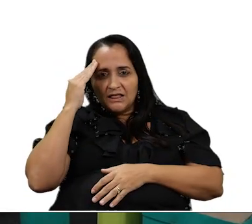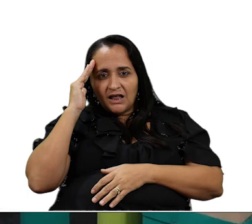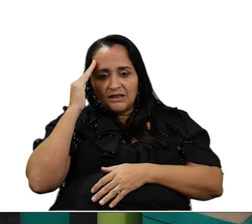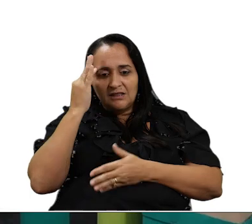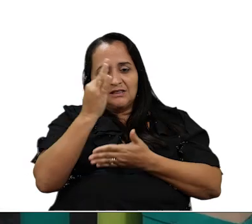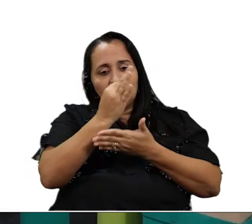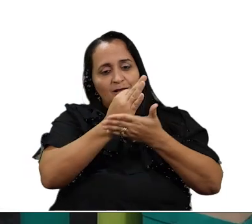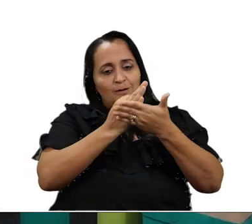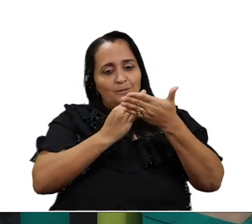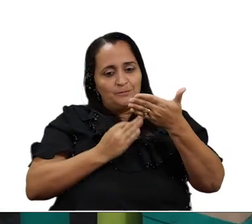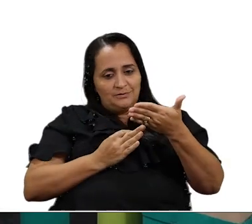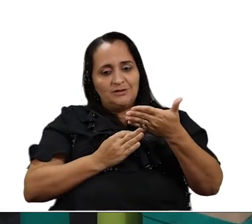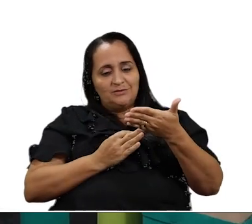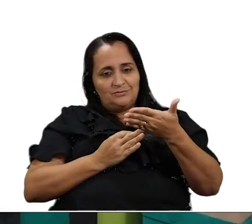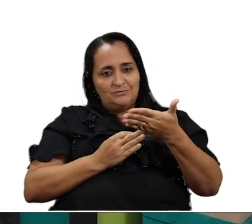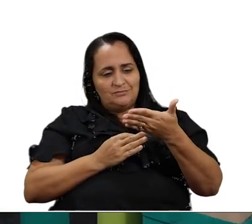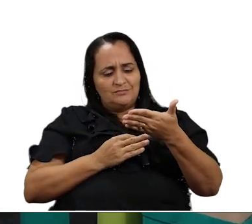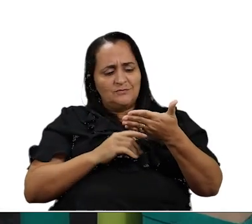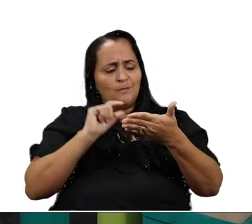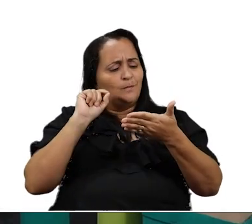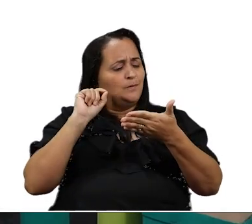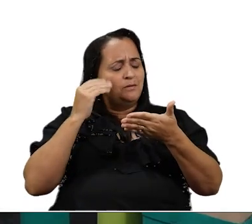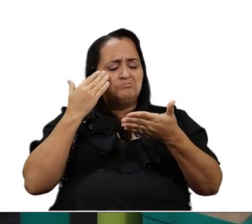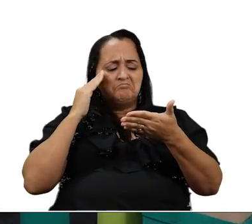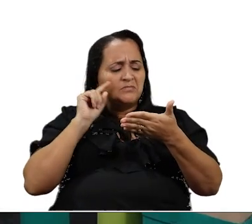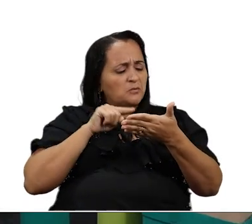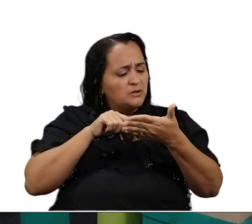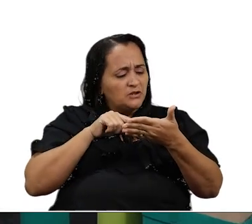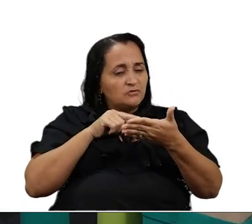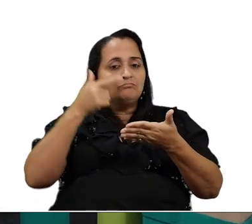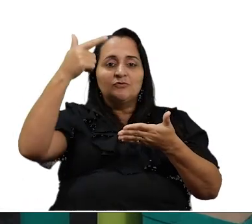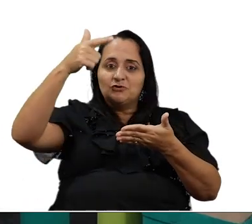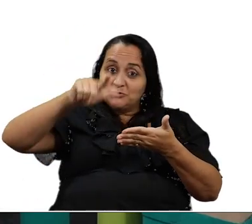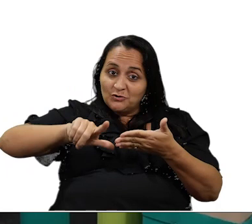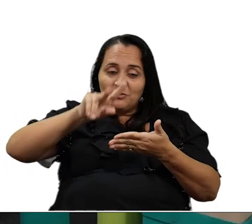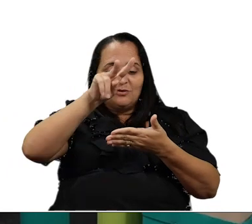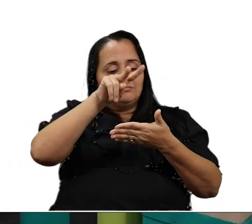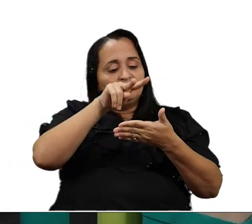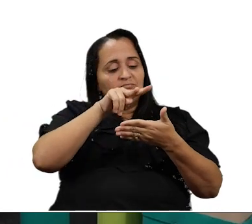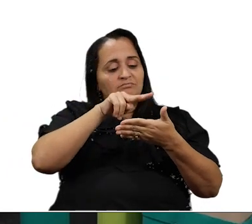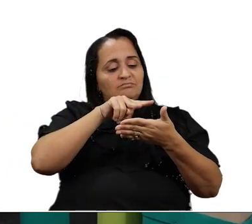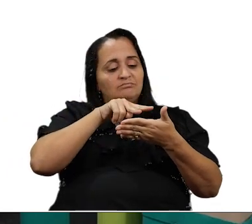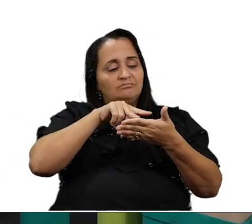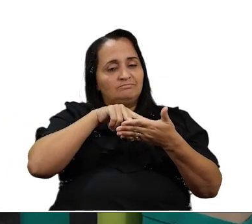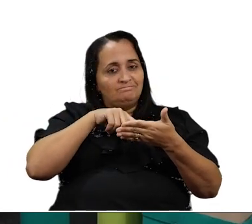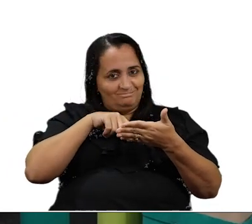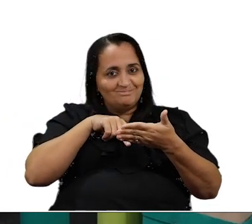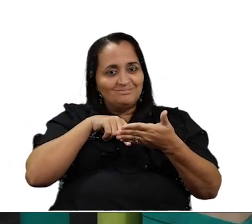entender de novo aquilo que não ficou muito bem entendido, né, na hora da leitura,